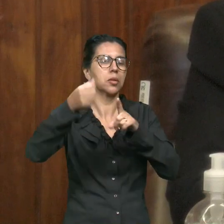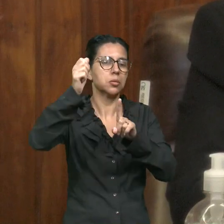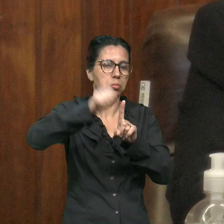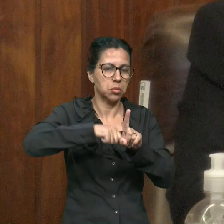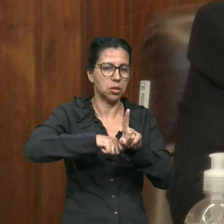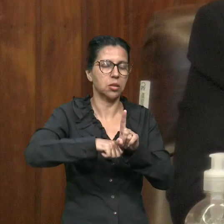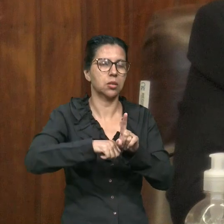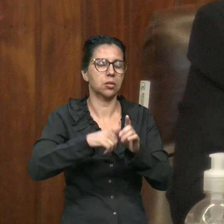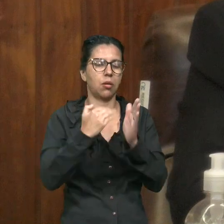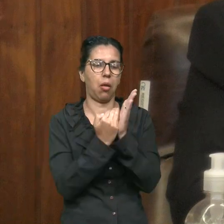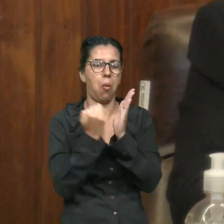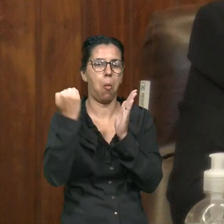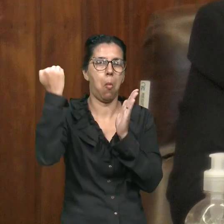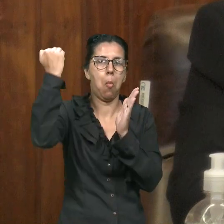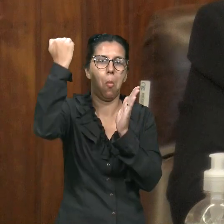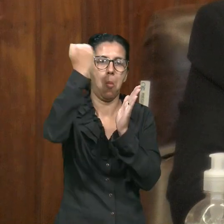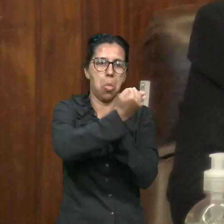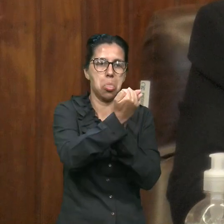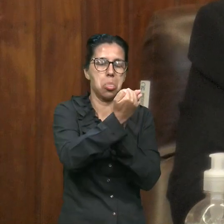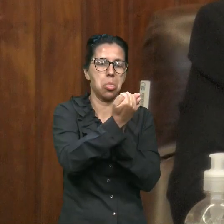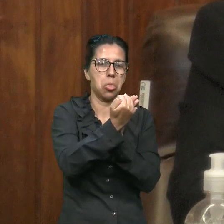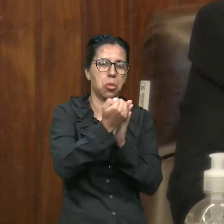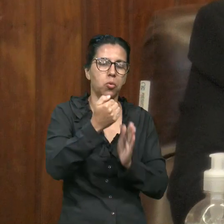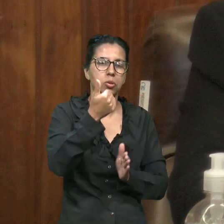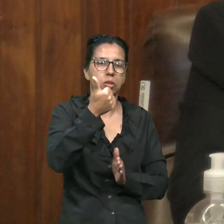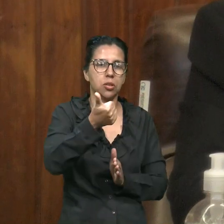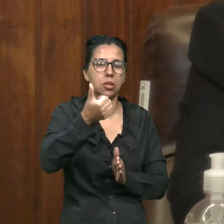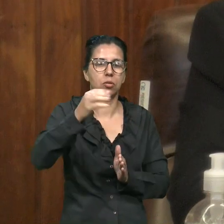ocorreu o acréscimo de